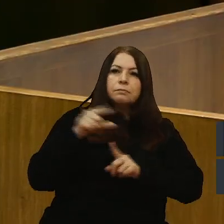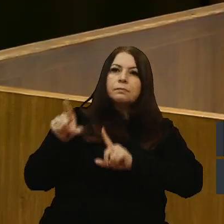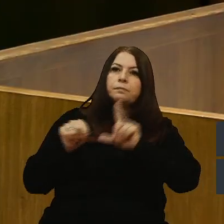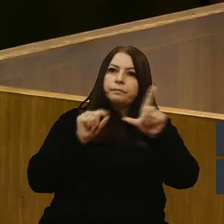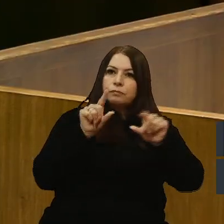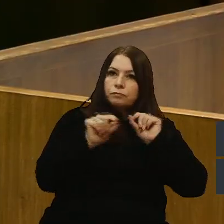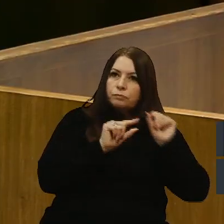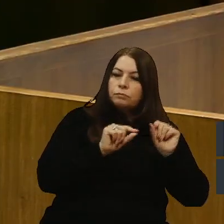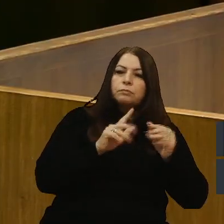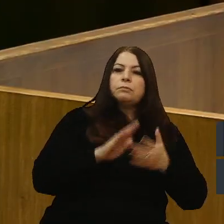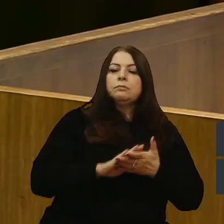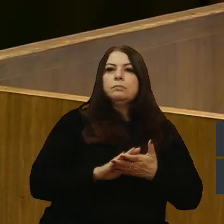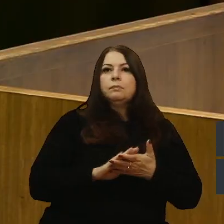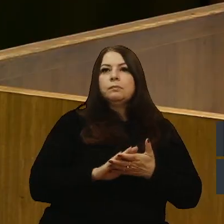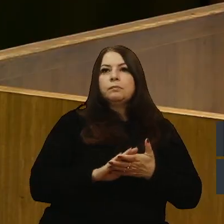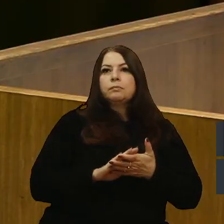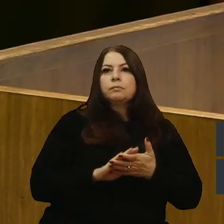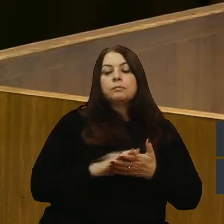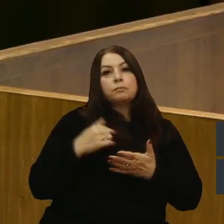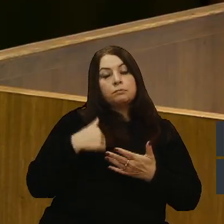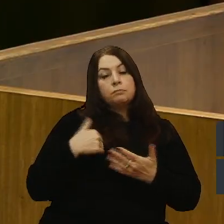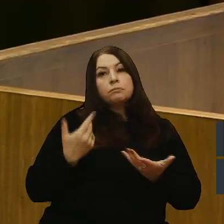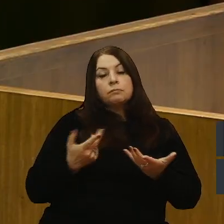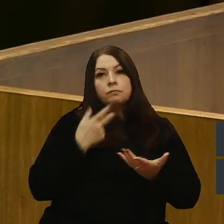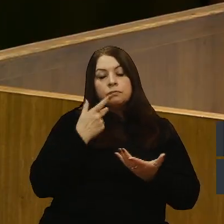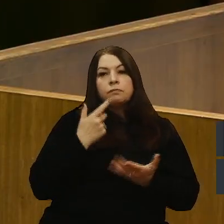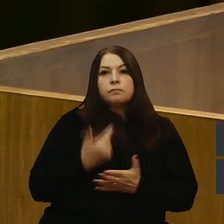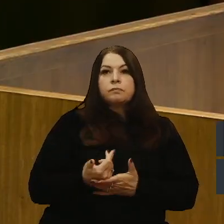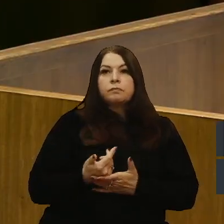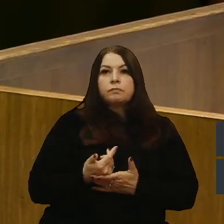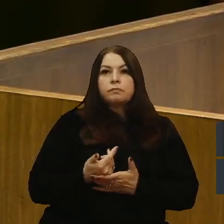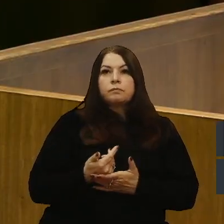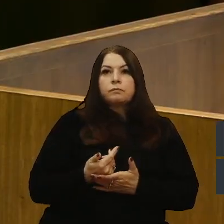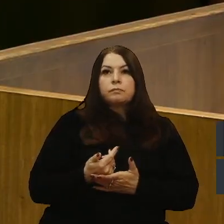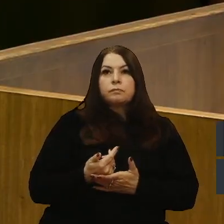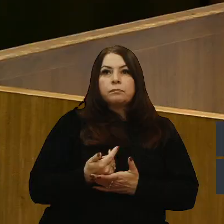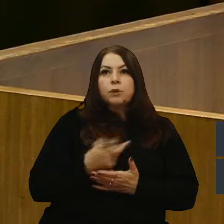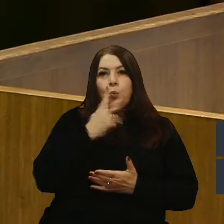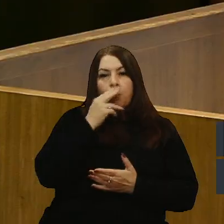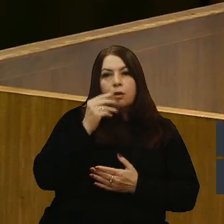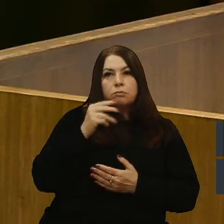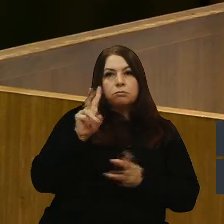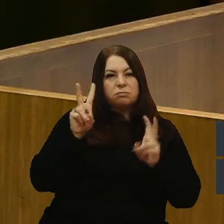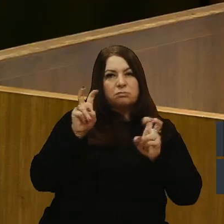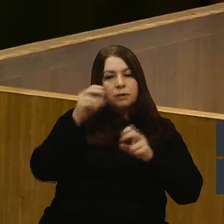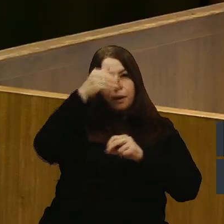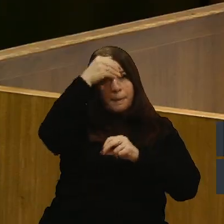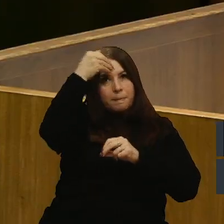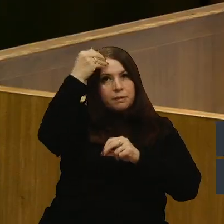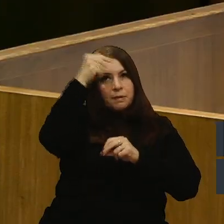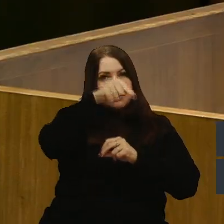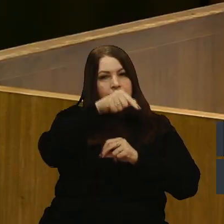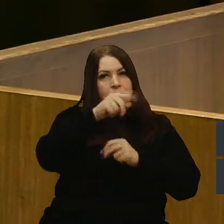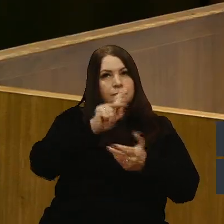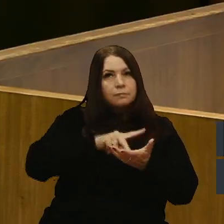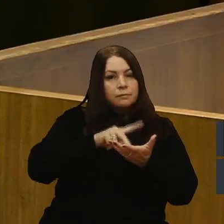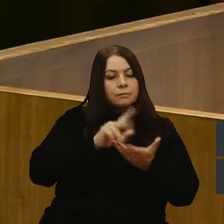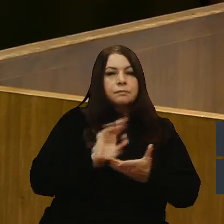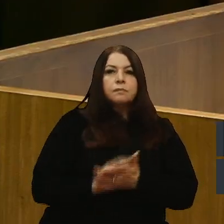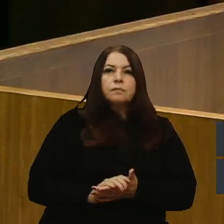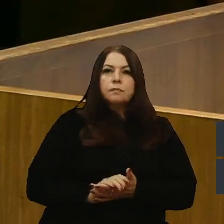escolhas que eu considero que são os apadrinhados, como eu chamo, os apadrinhados da verdade,